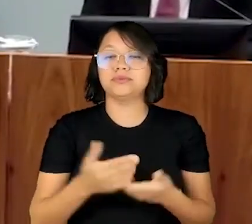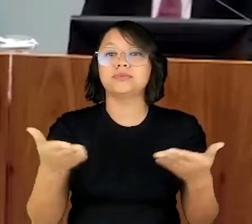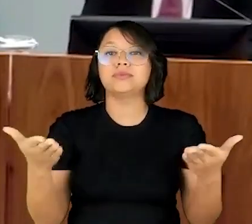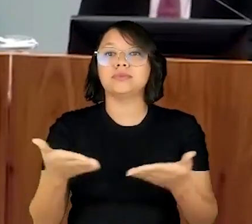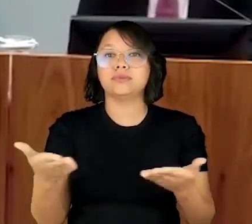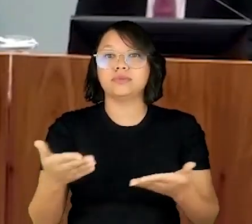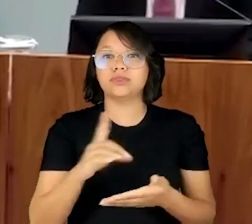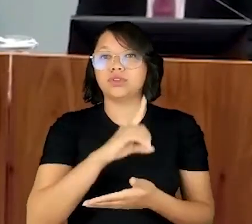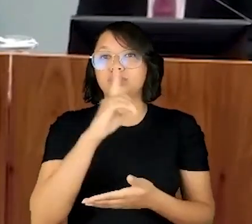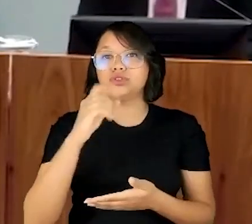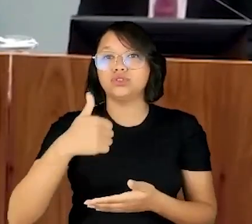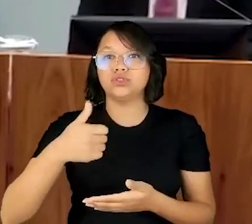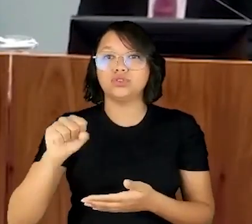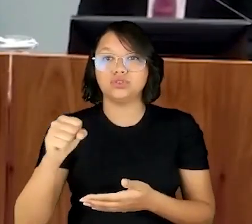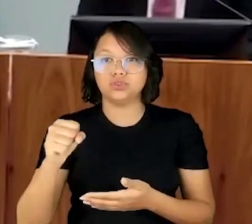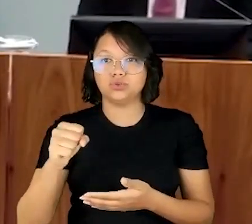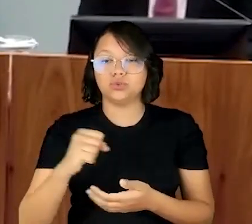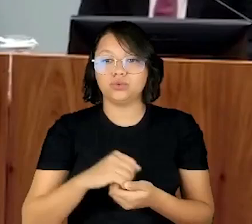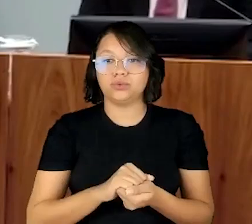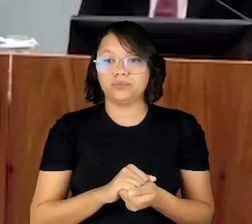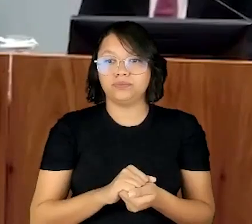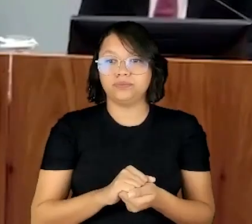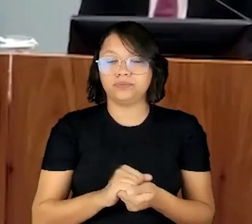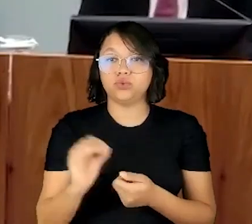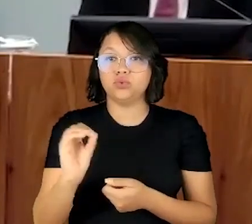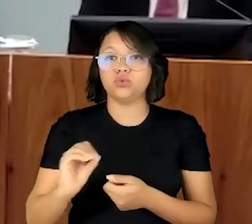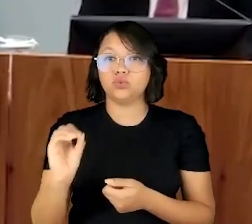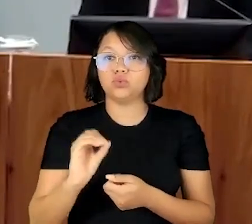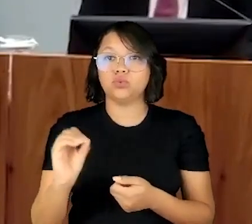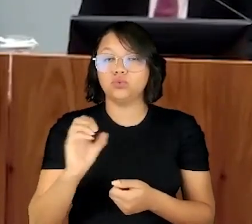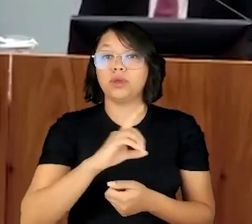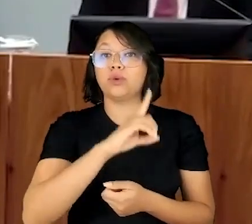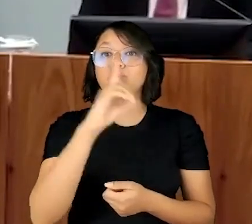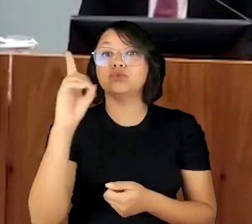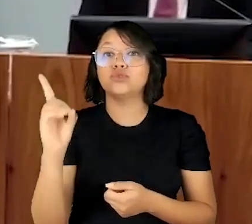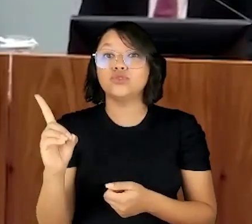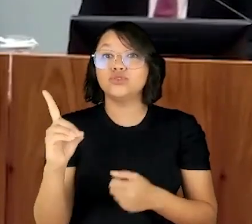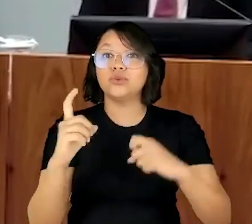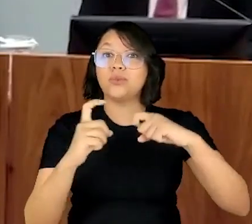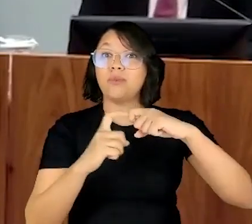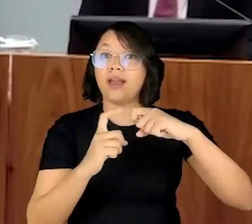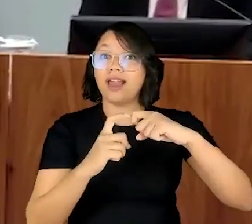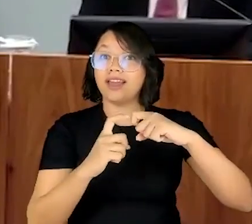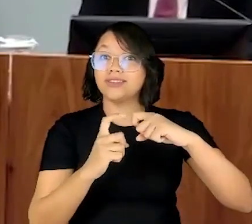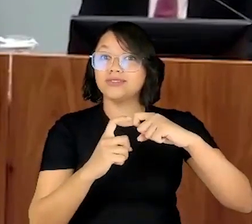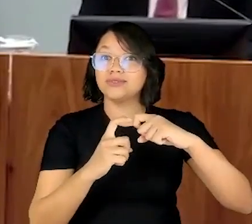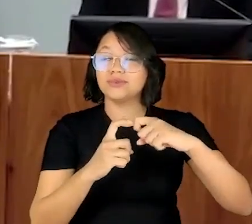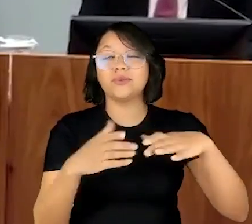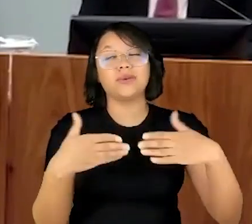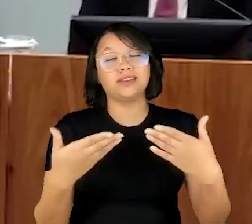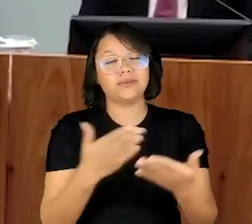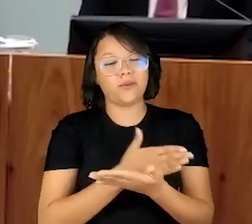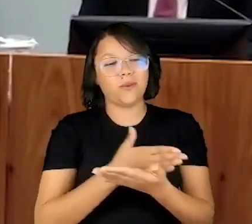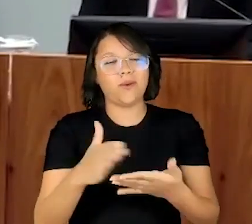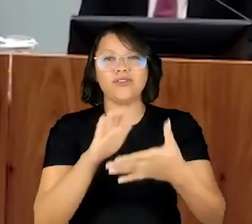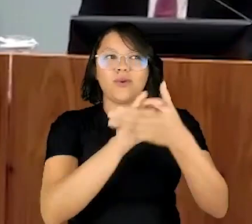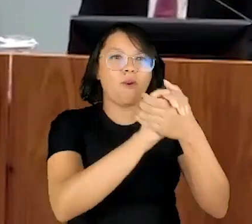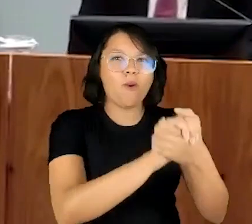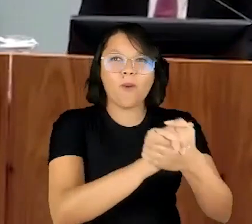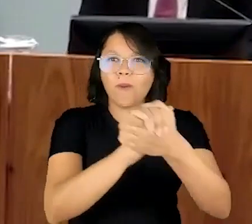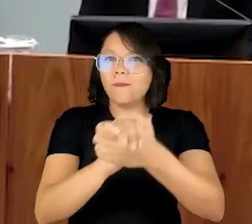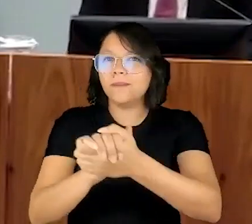Hoje, dia 18 de outubro, é o Dia do Médico, então começo por cumprimentar